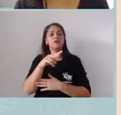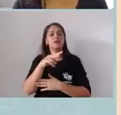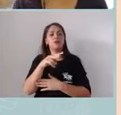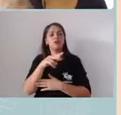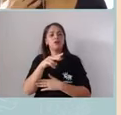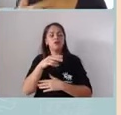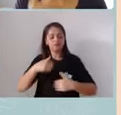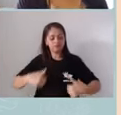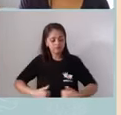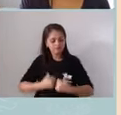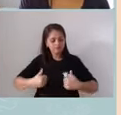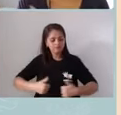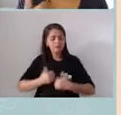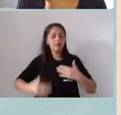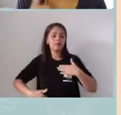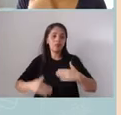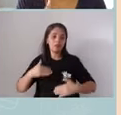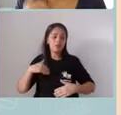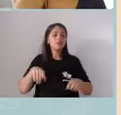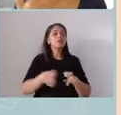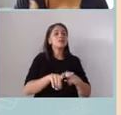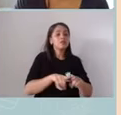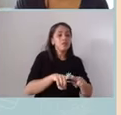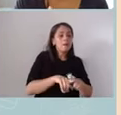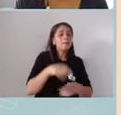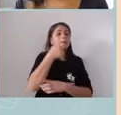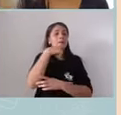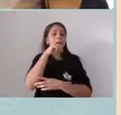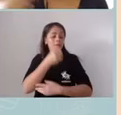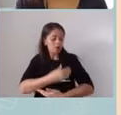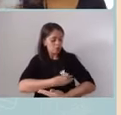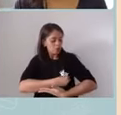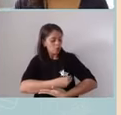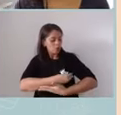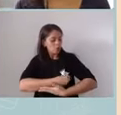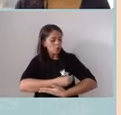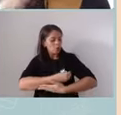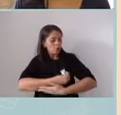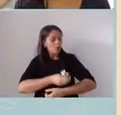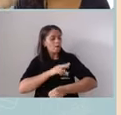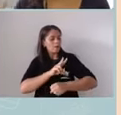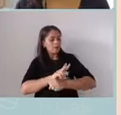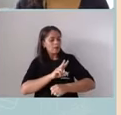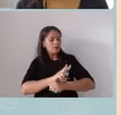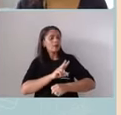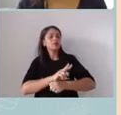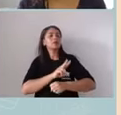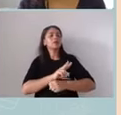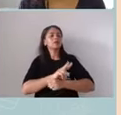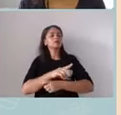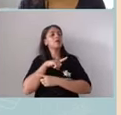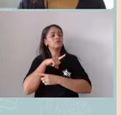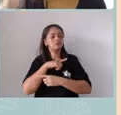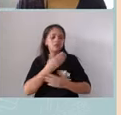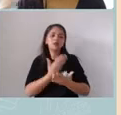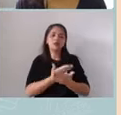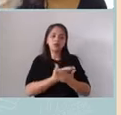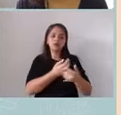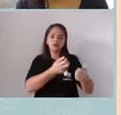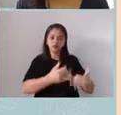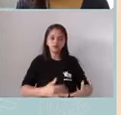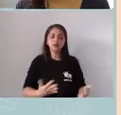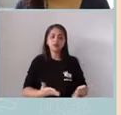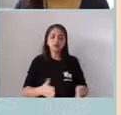das lactantes, né, das mulheres que estão amamentando, justamente para passar esses anticorpos para os bebês, e aí já tem várias vertentes aí de estudos sobre isso, né,